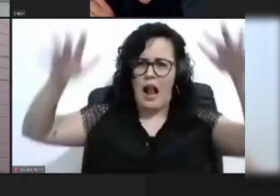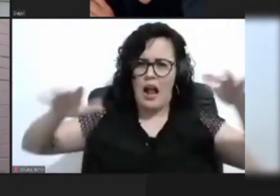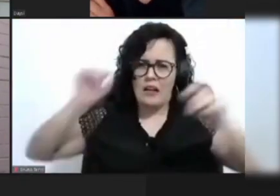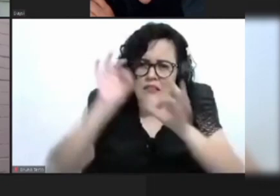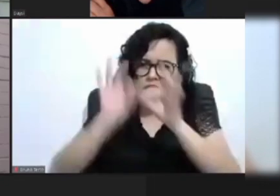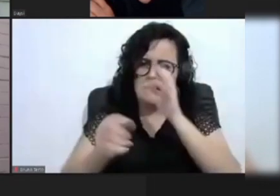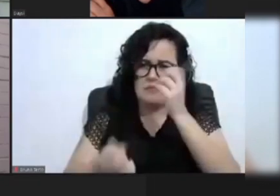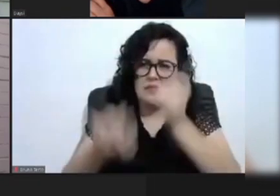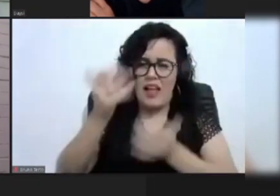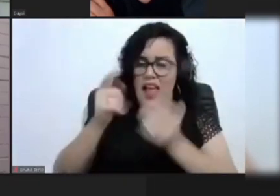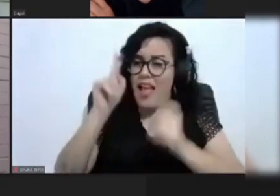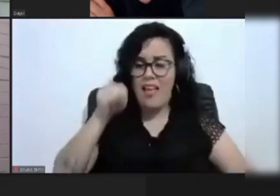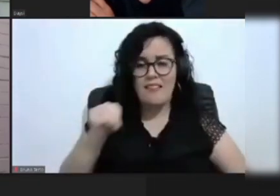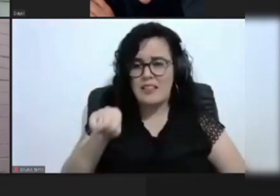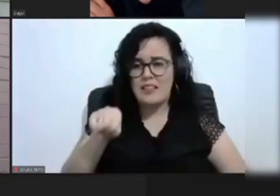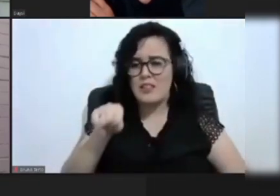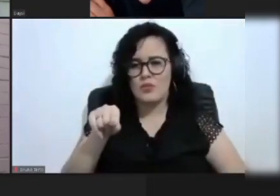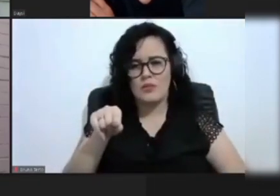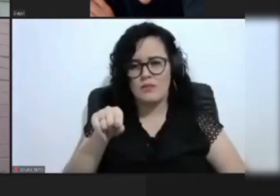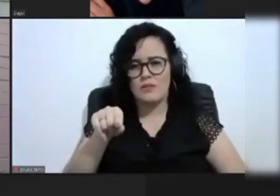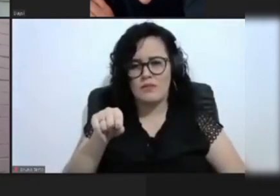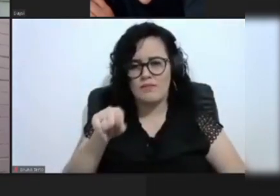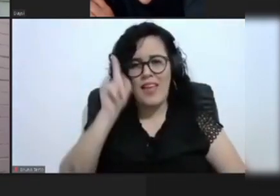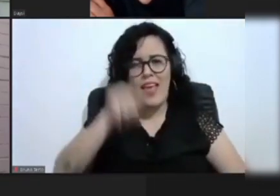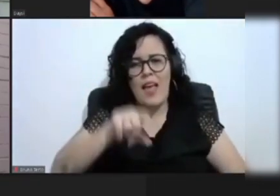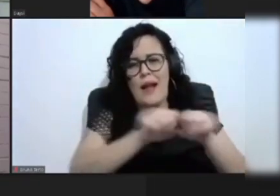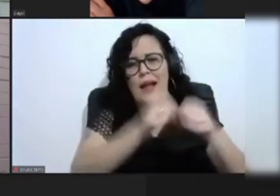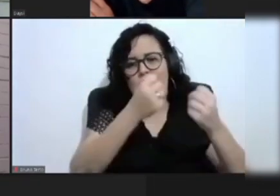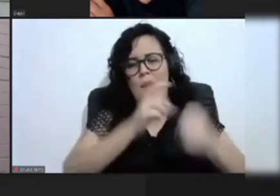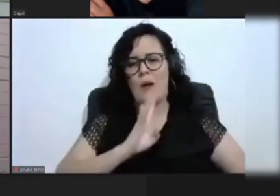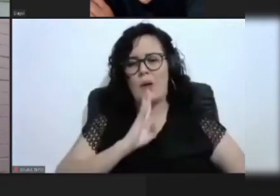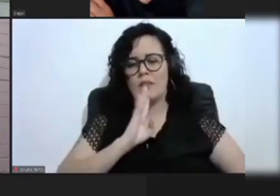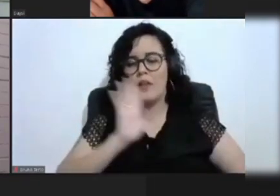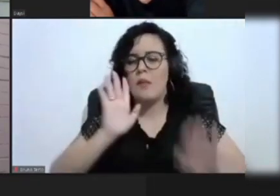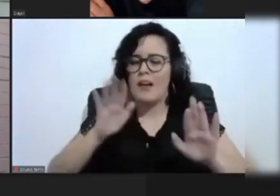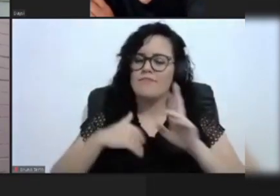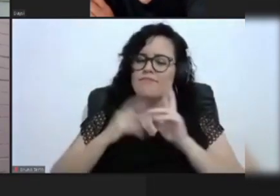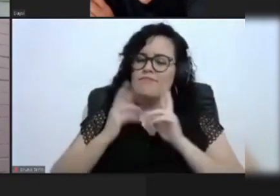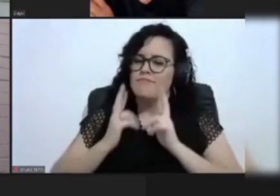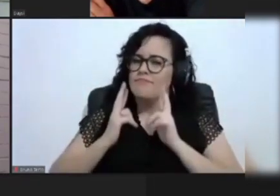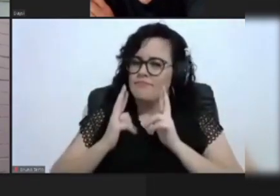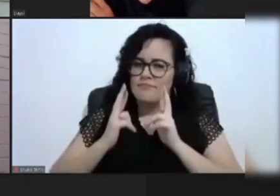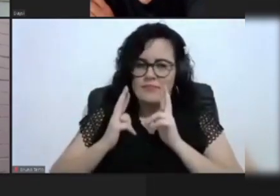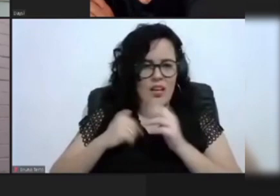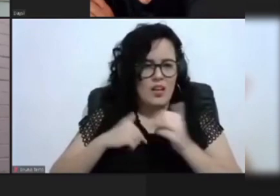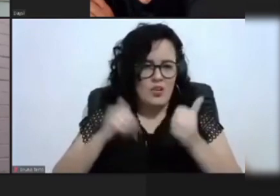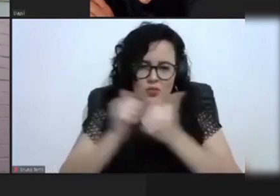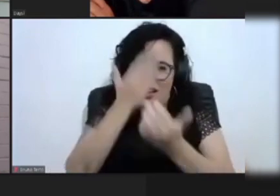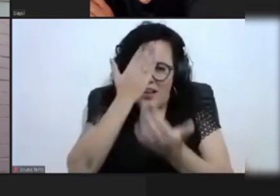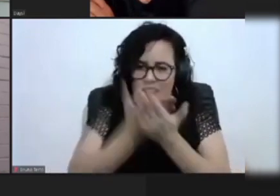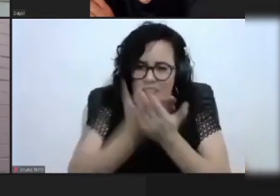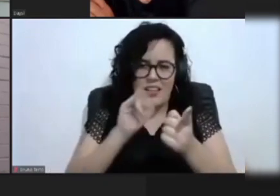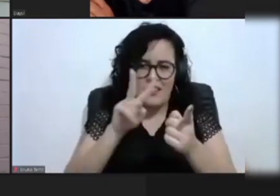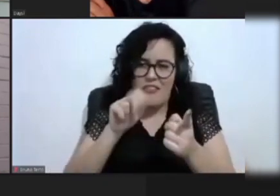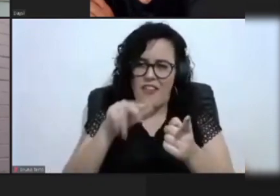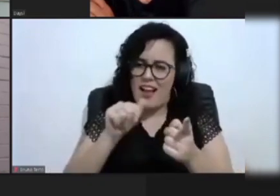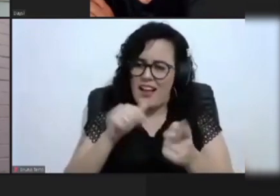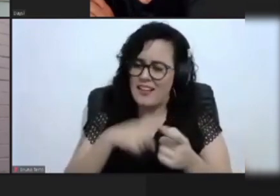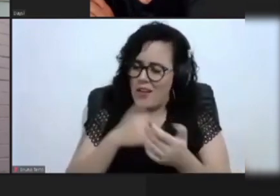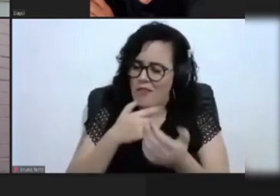é isso, né? Mas eu ainda vou no otimismo, vou com você, Ivana, no otimismo da vontade,